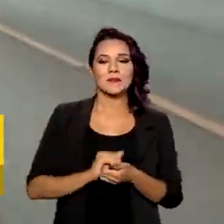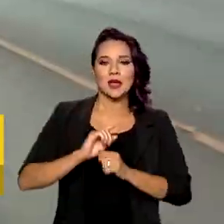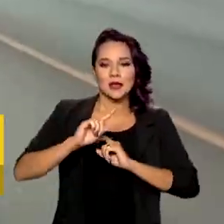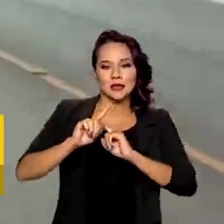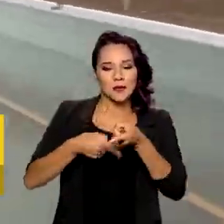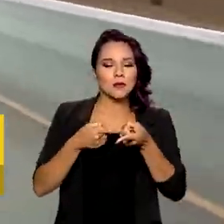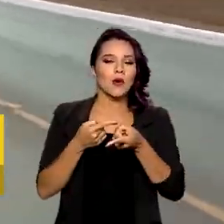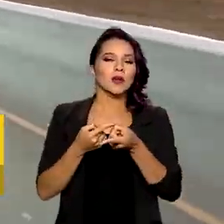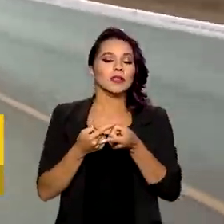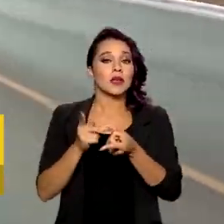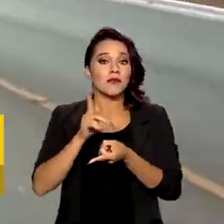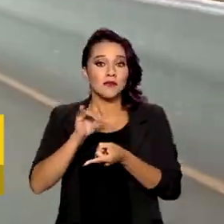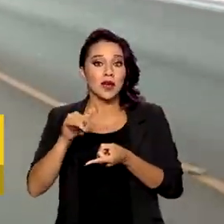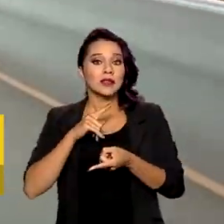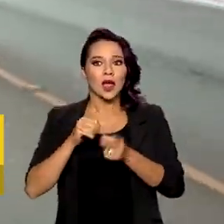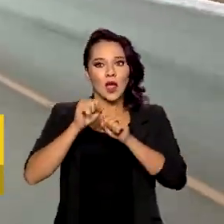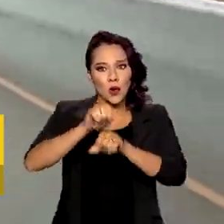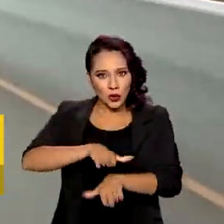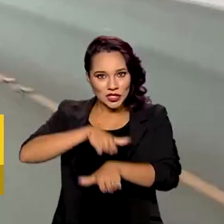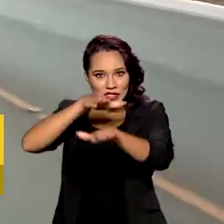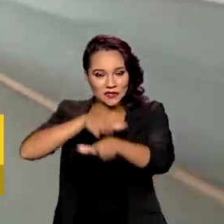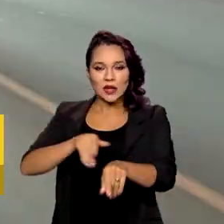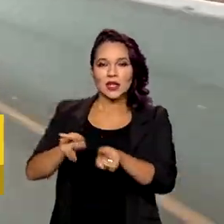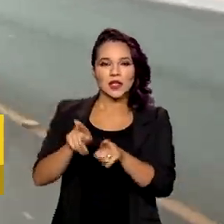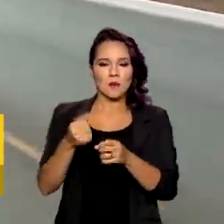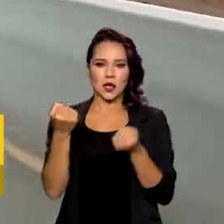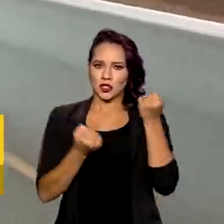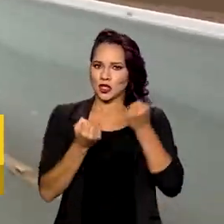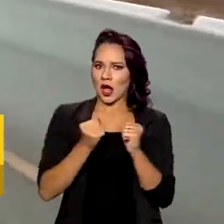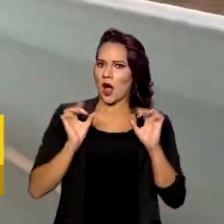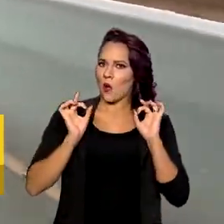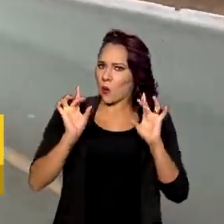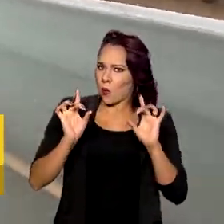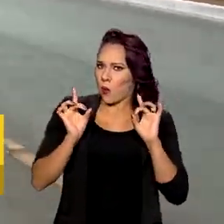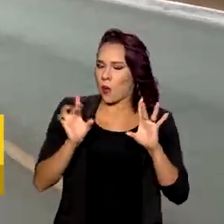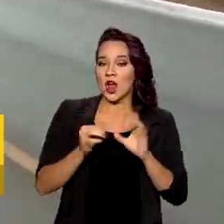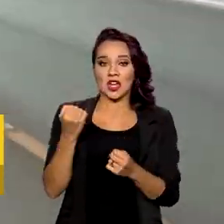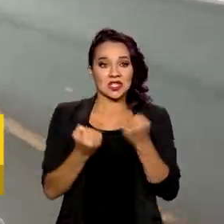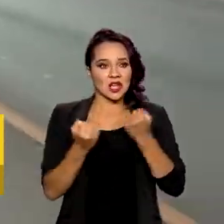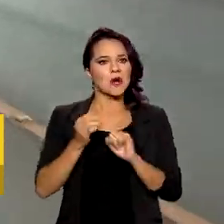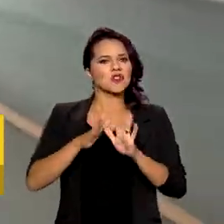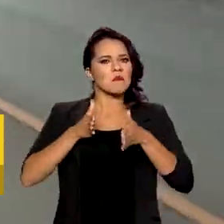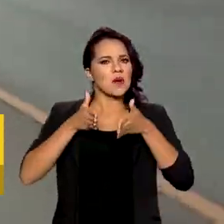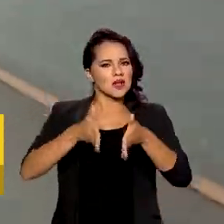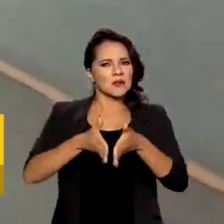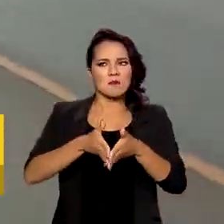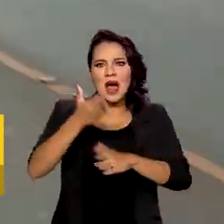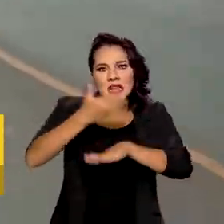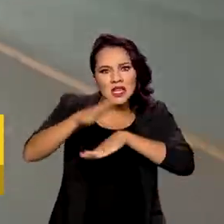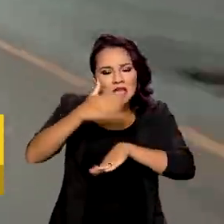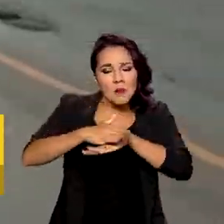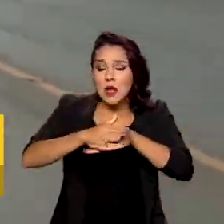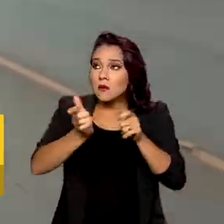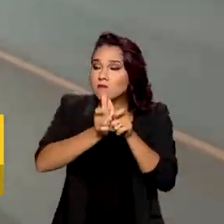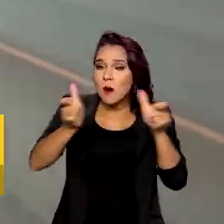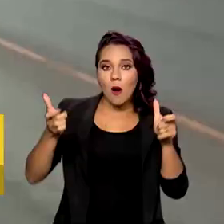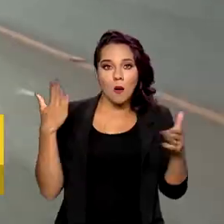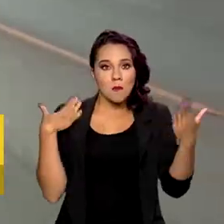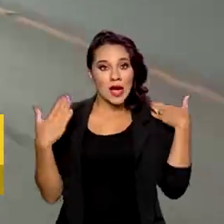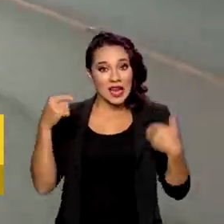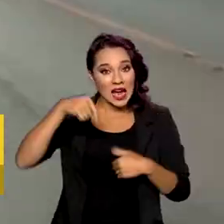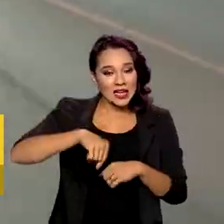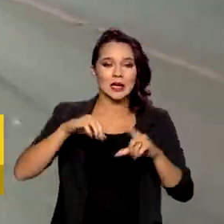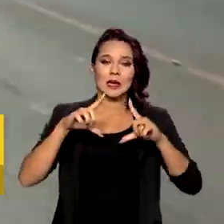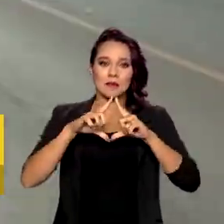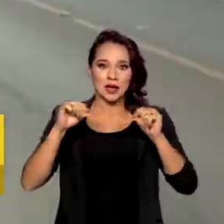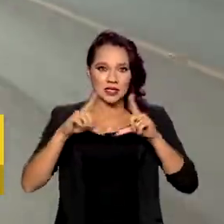tropa a pé, vamos ter um desfile também de viaturas blindadas. Essas viaturas já participaram do maior exercício da Marinha aqui no Planalto